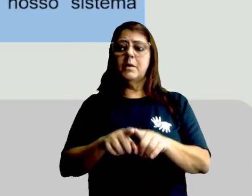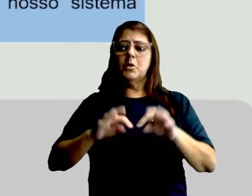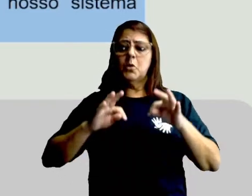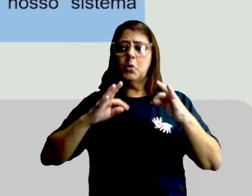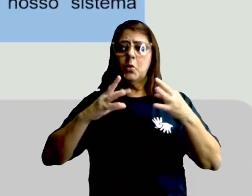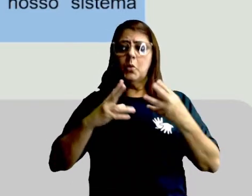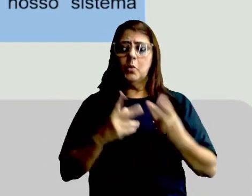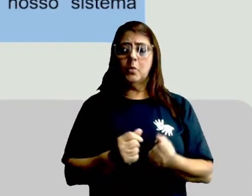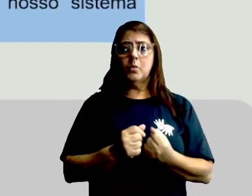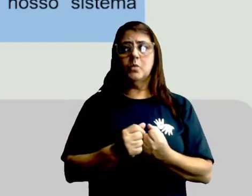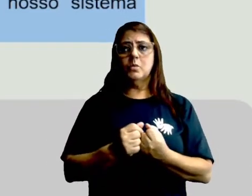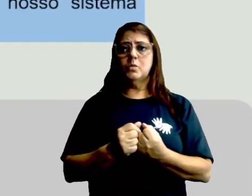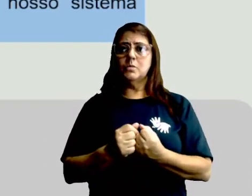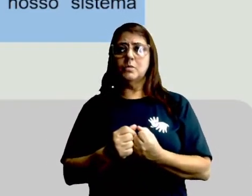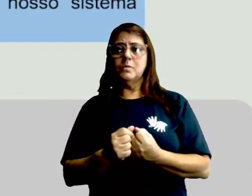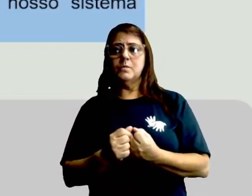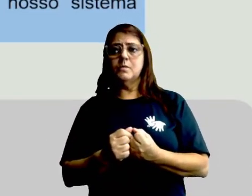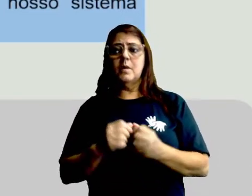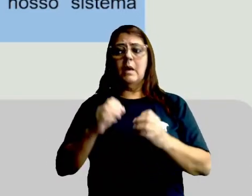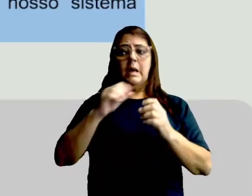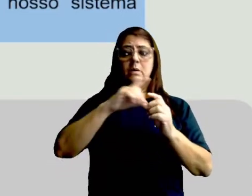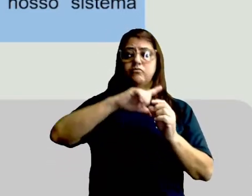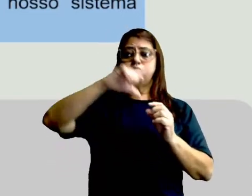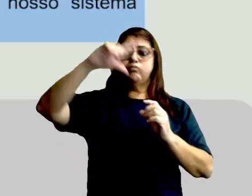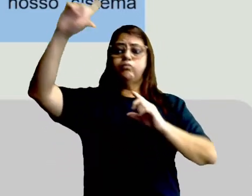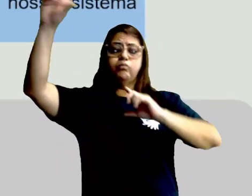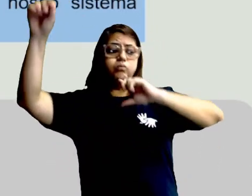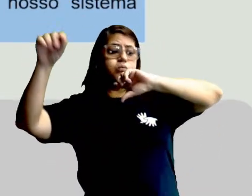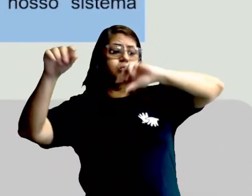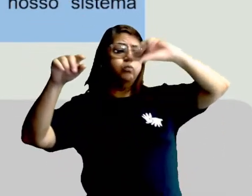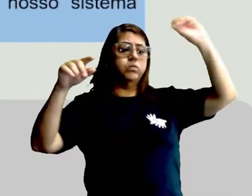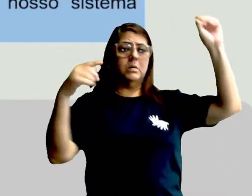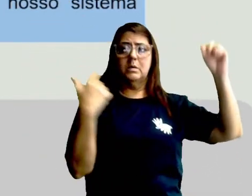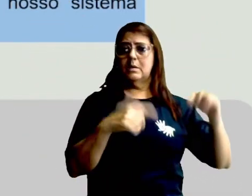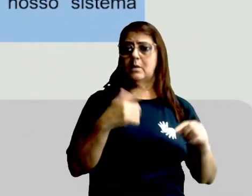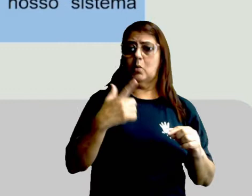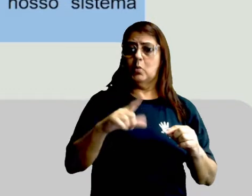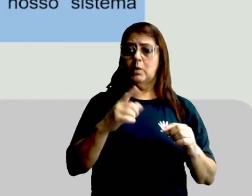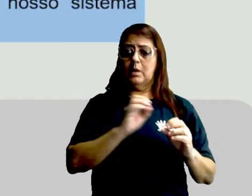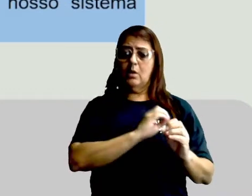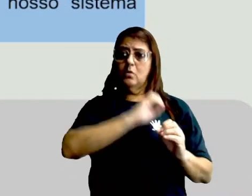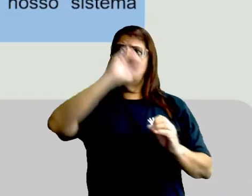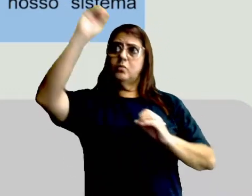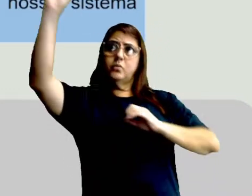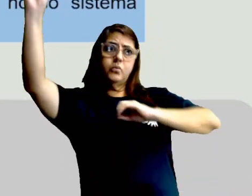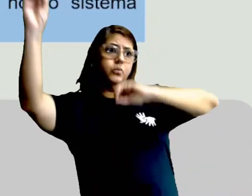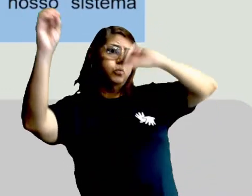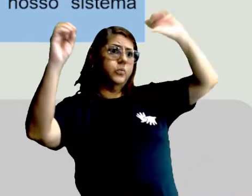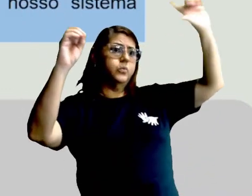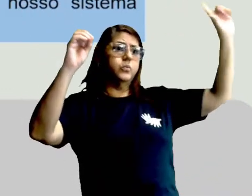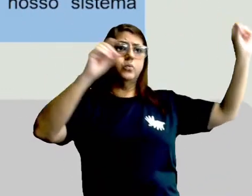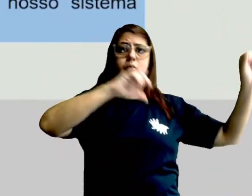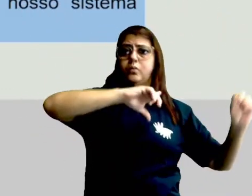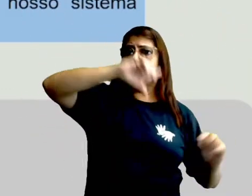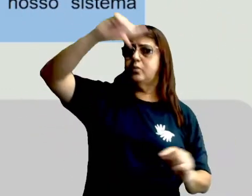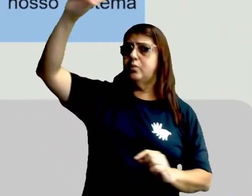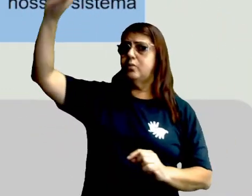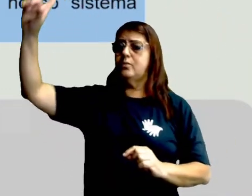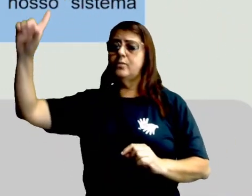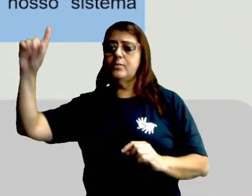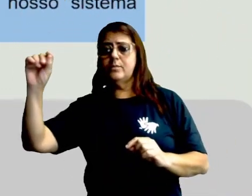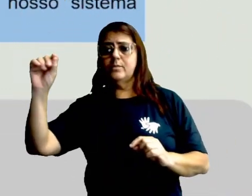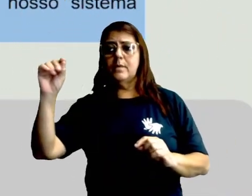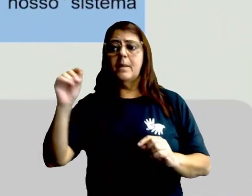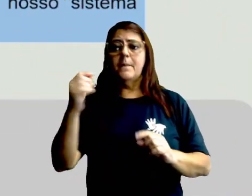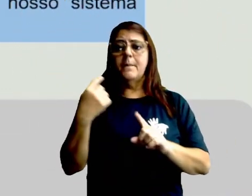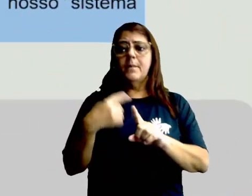todos esses corpos celestes não possuem luz própria, né? Um exemplo é a alta